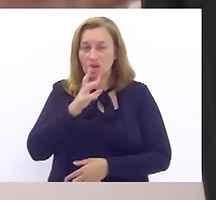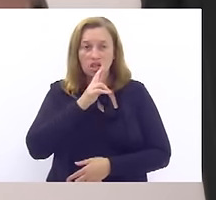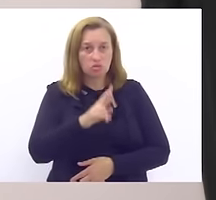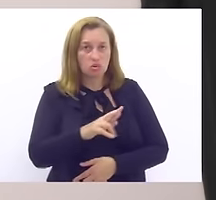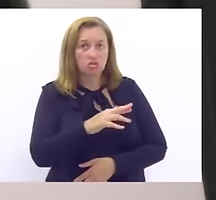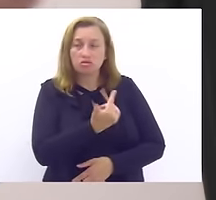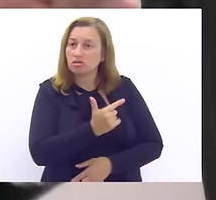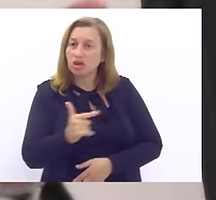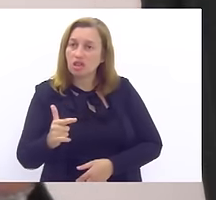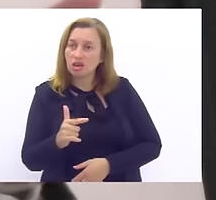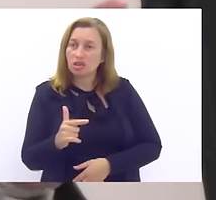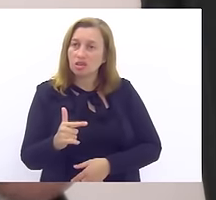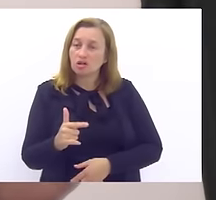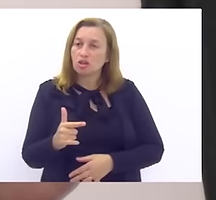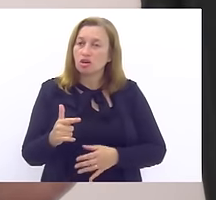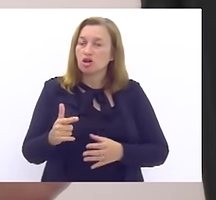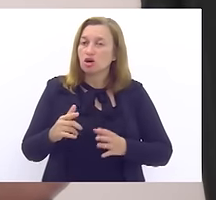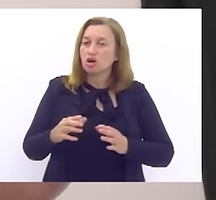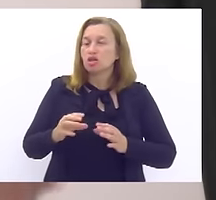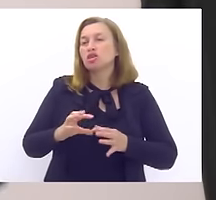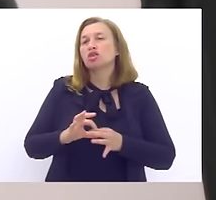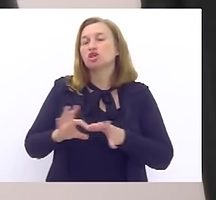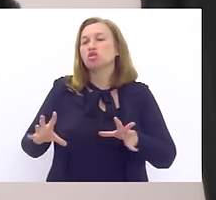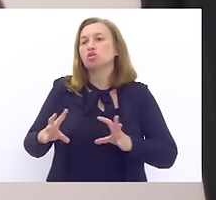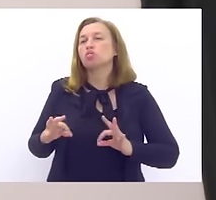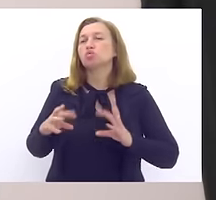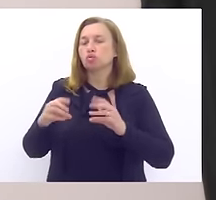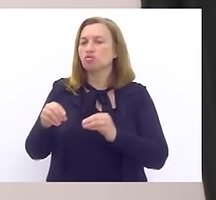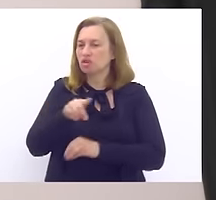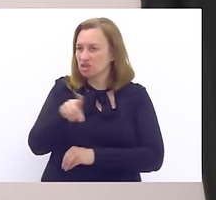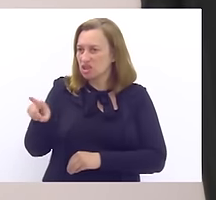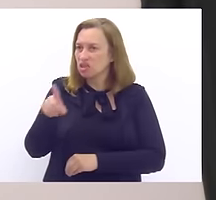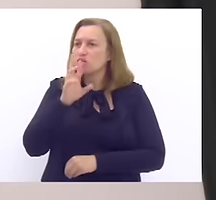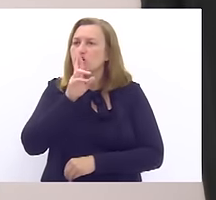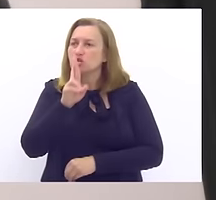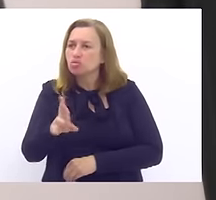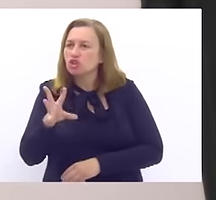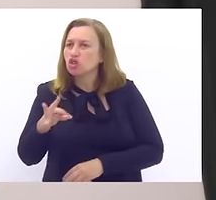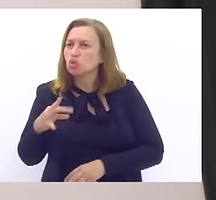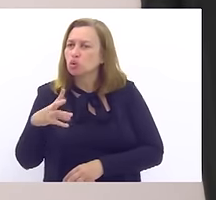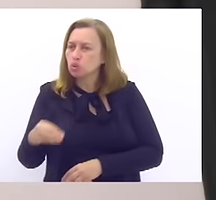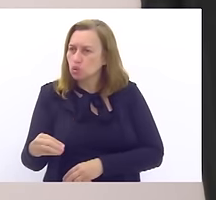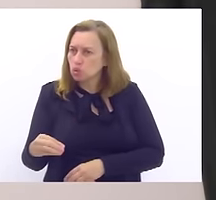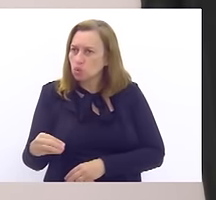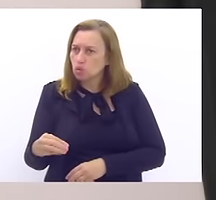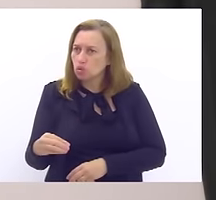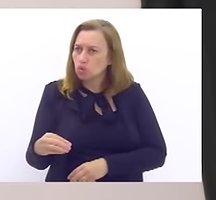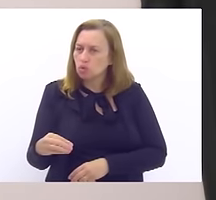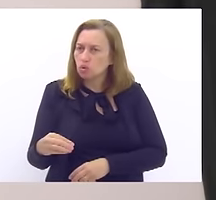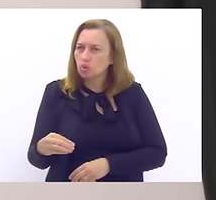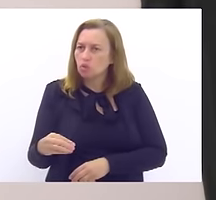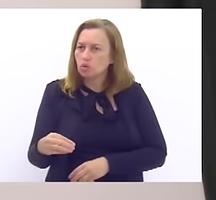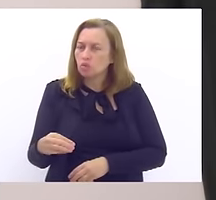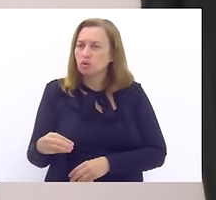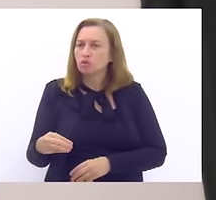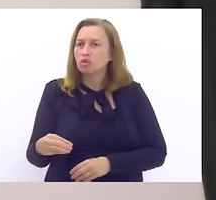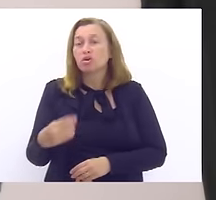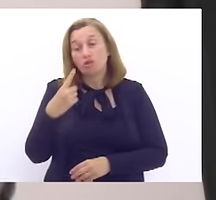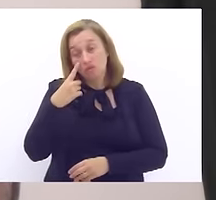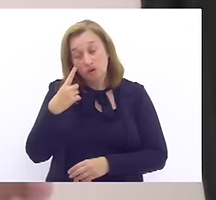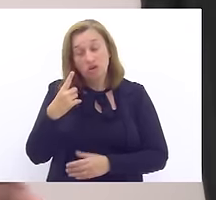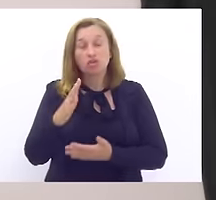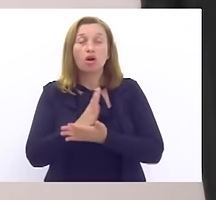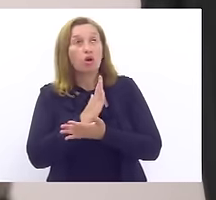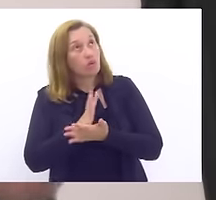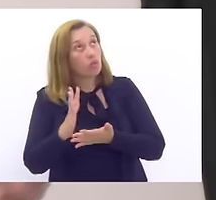não vamos ter essa empresa que jogou tudo na conta do débito vocês estão aqui respondendo então sendo interpelados nós tivemos aqui argumentos